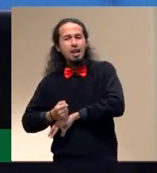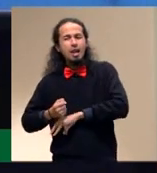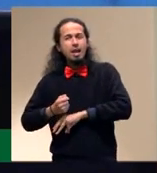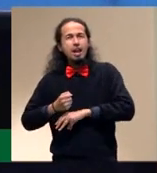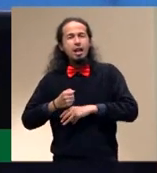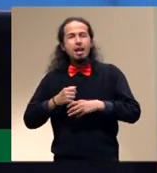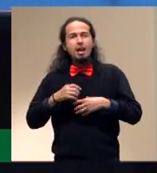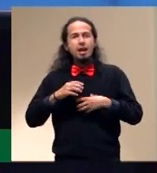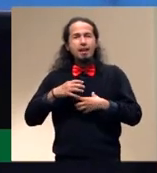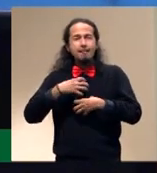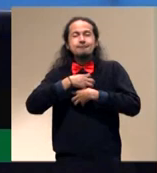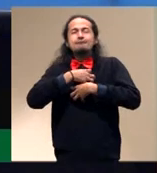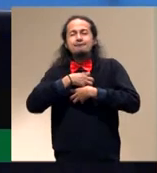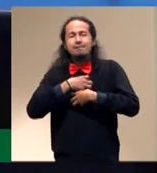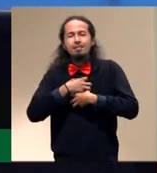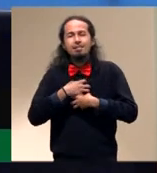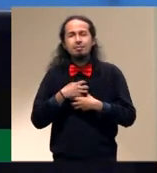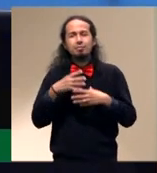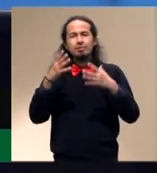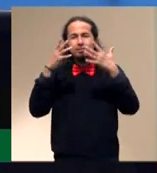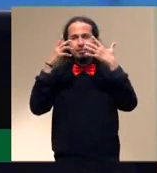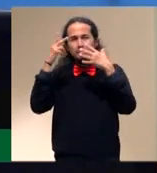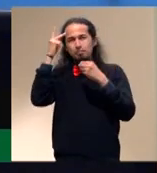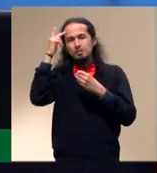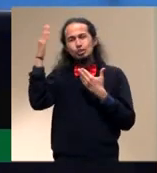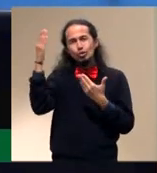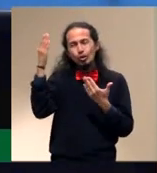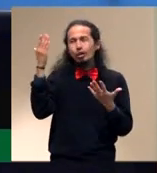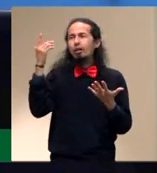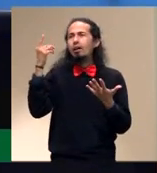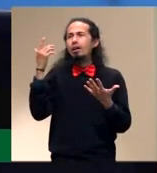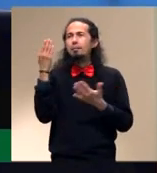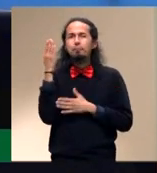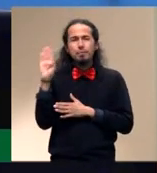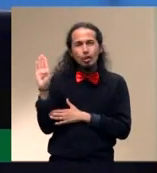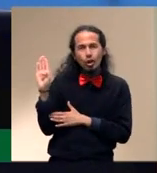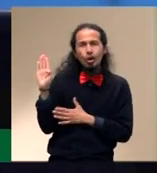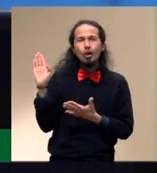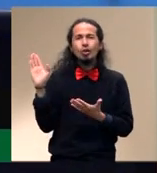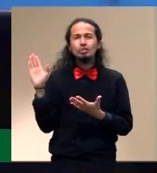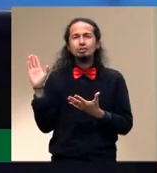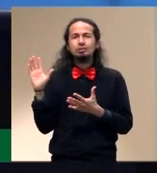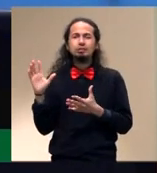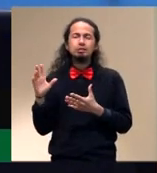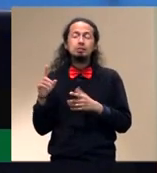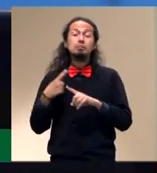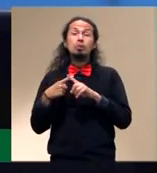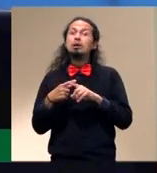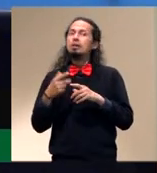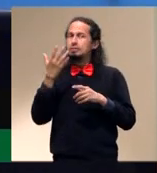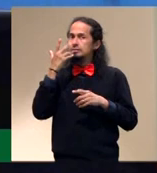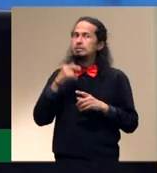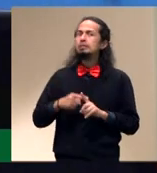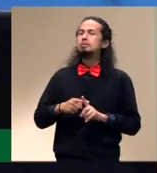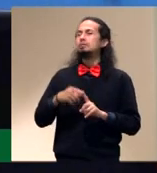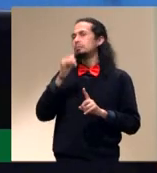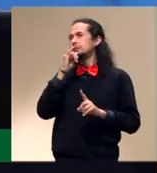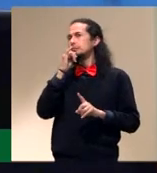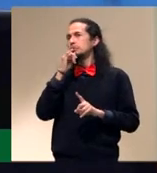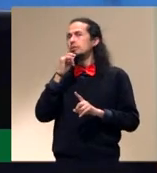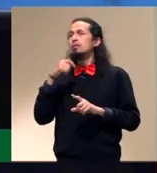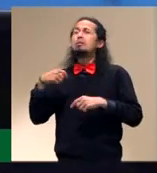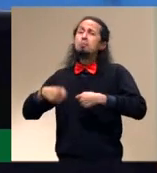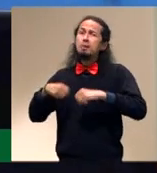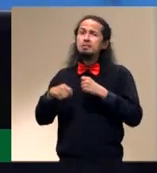todas elas, inclusive as questões biológicas mesmo, de dependência do adulto para alimentação, de princípio